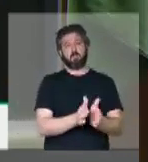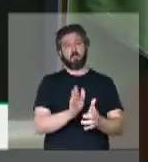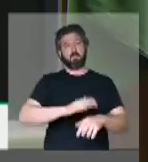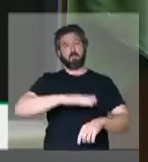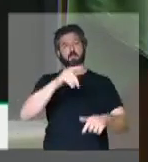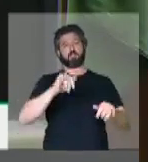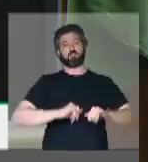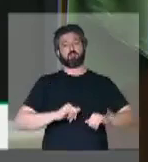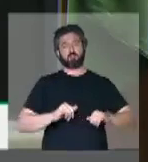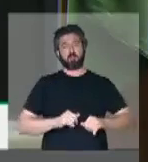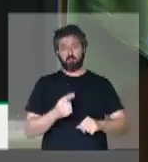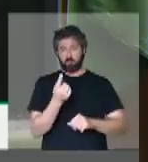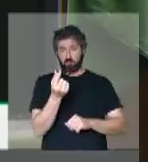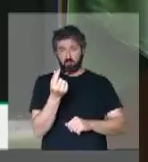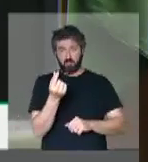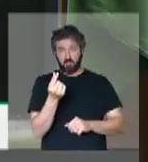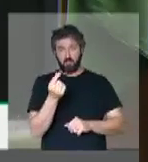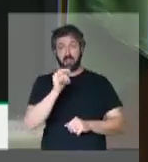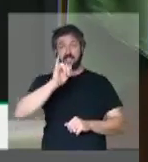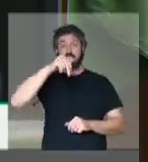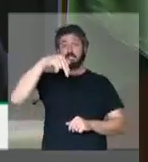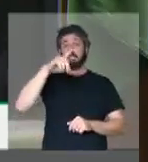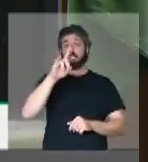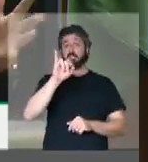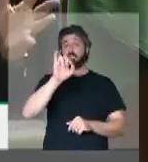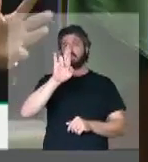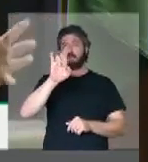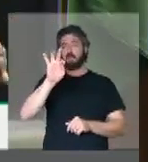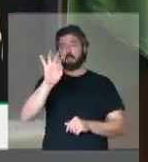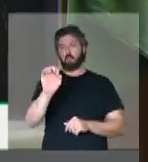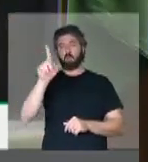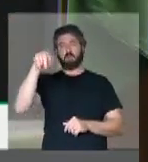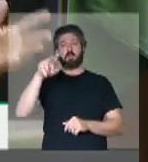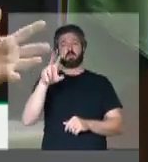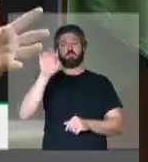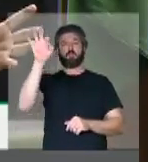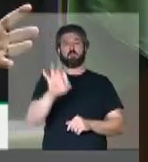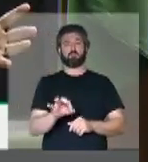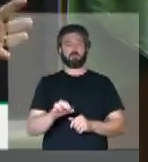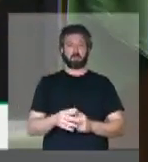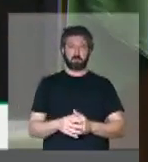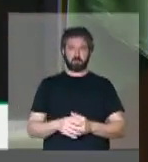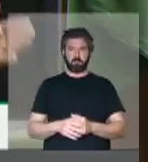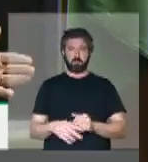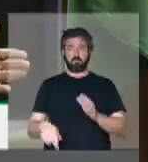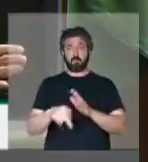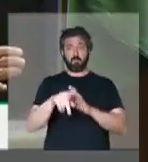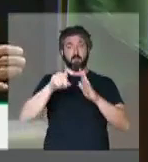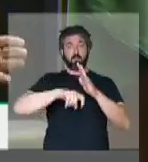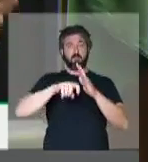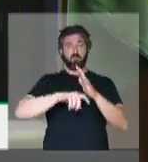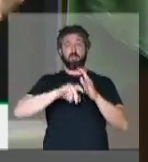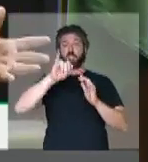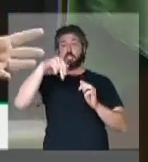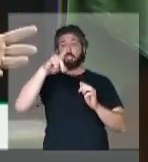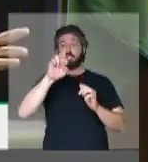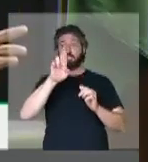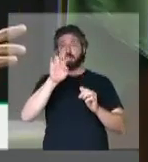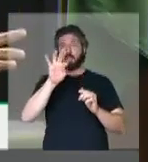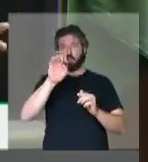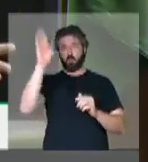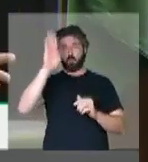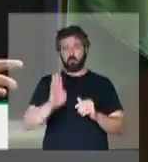pobres. O valor é o indireto, chega a mais de 50% o valor do imposto indireto no